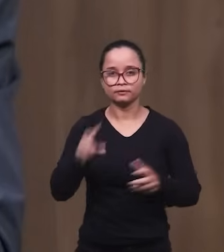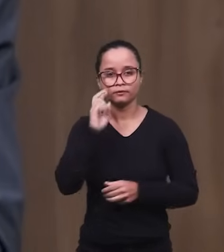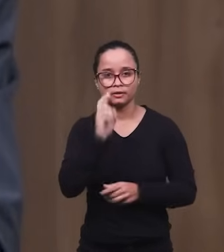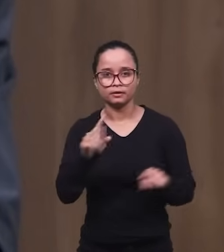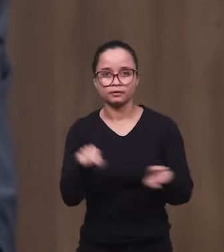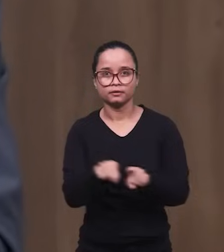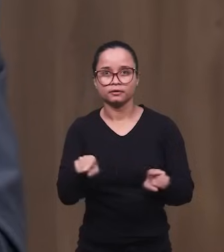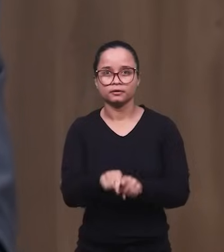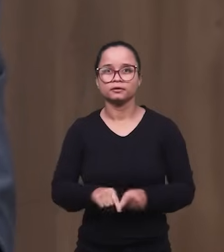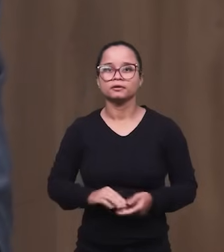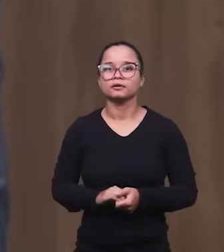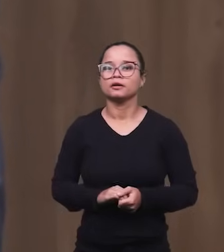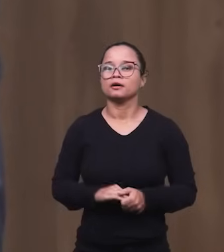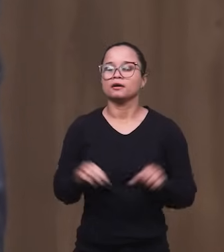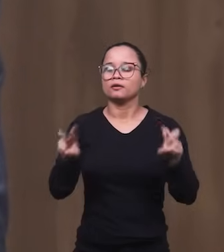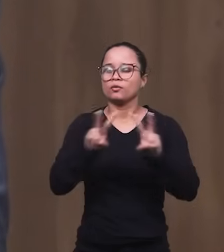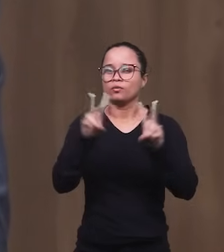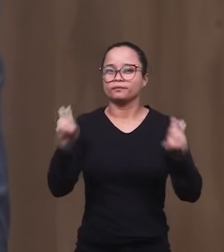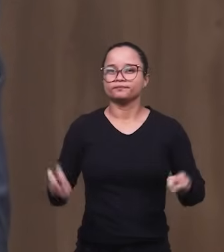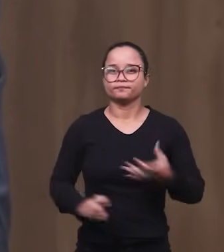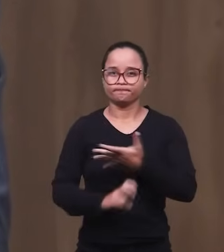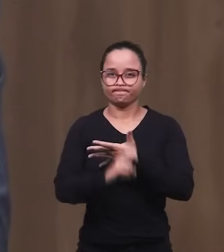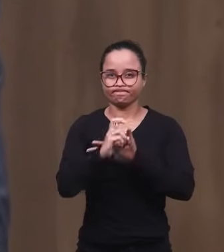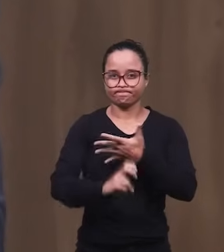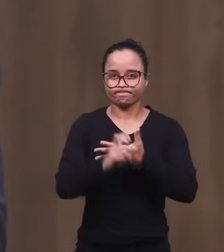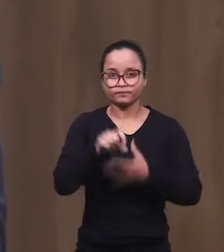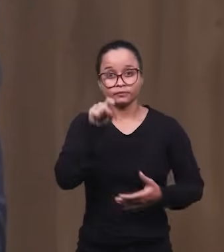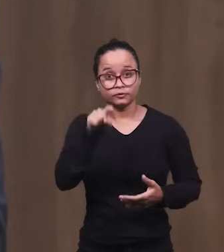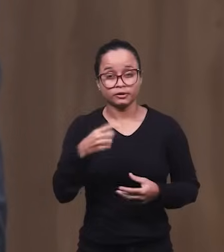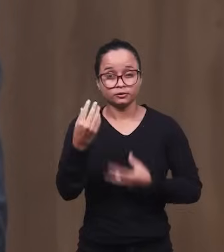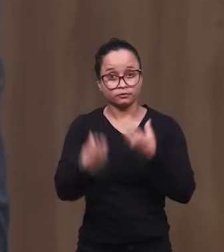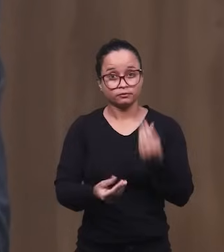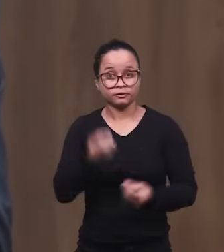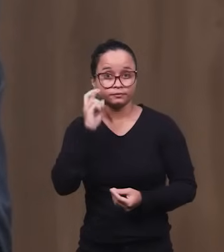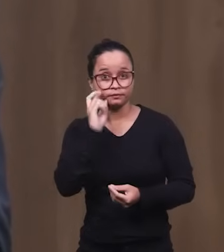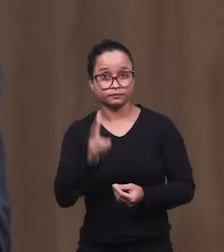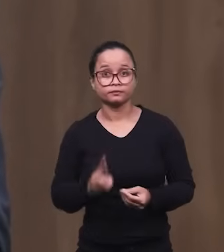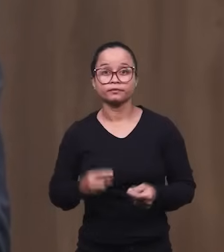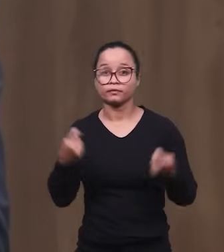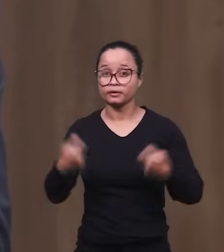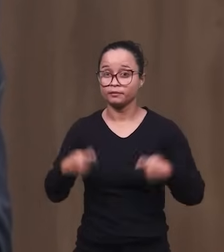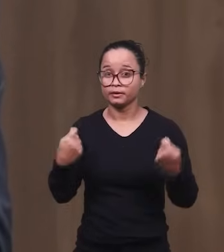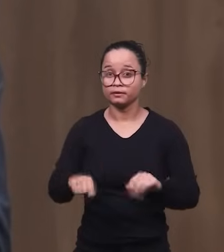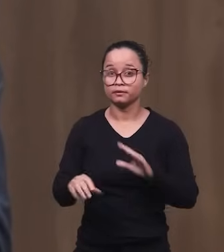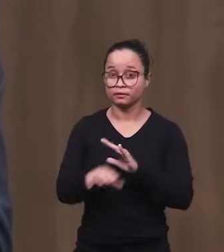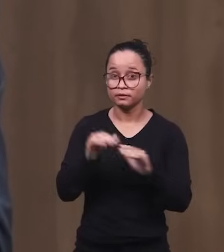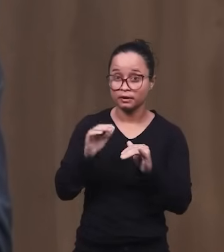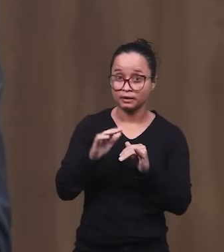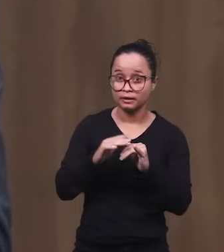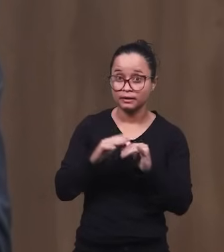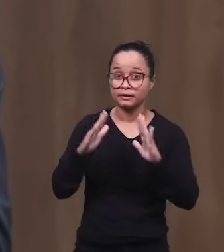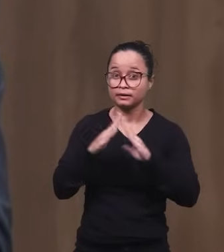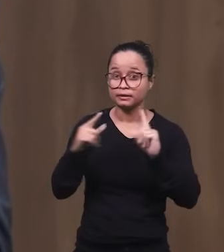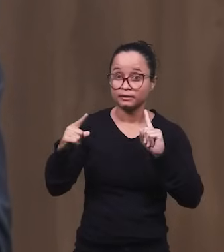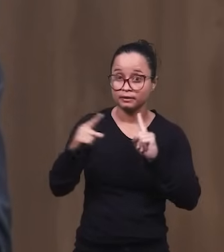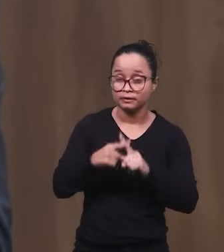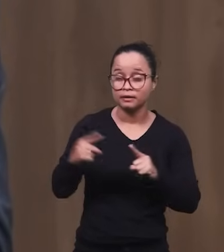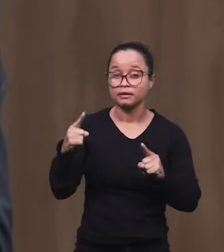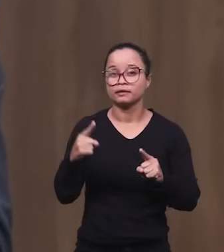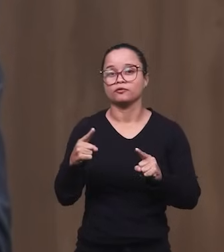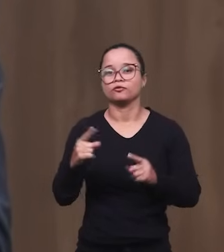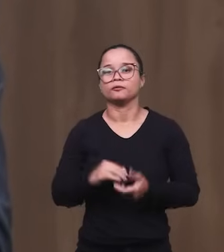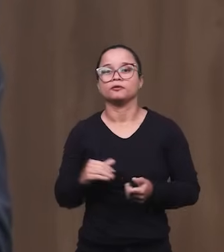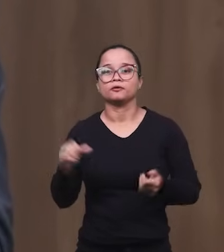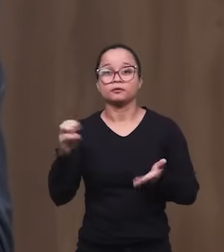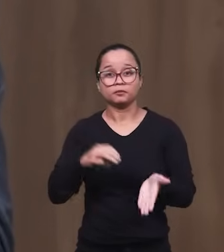assistir também o episódio sobre a quinta medida. Como você faz para assistir? Basta acessar o canal oficial da igreja no